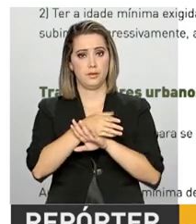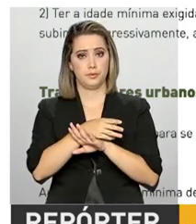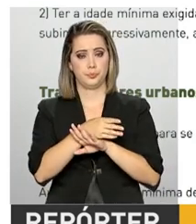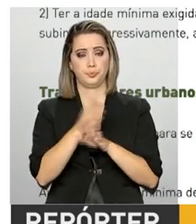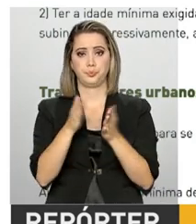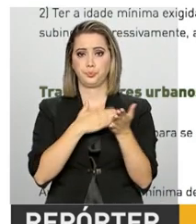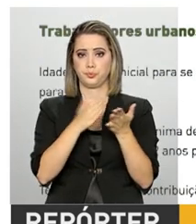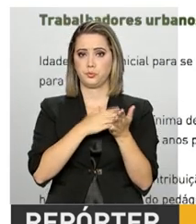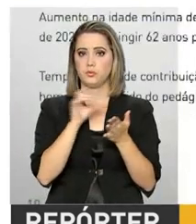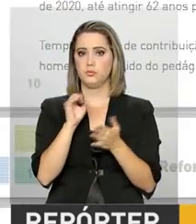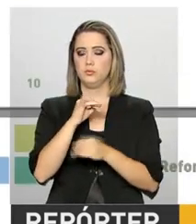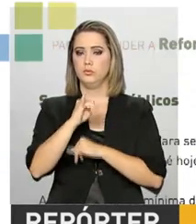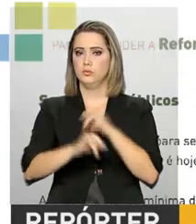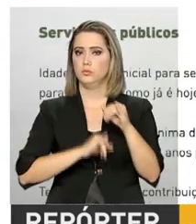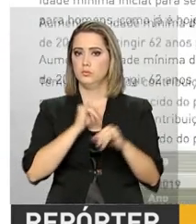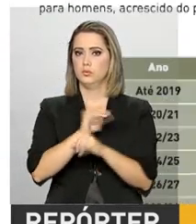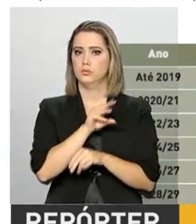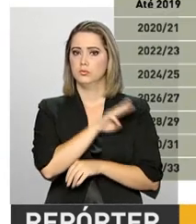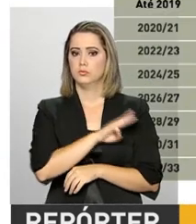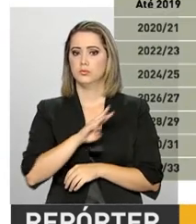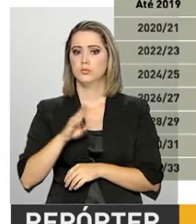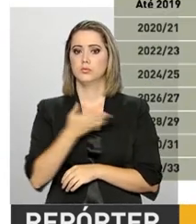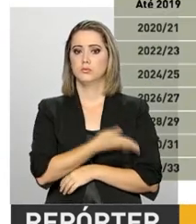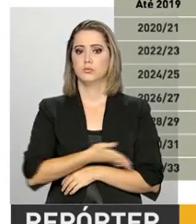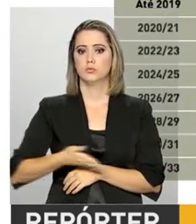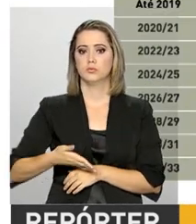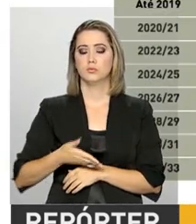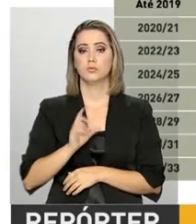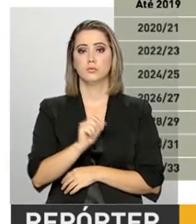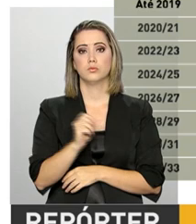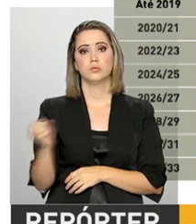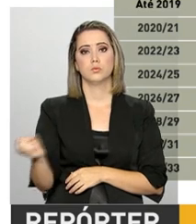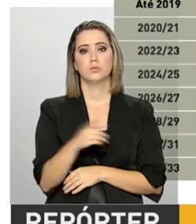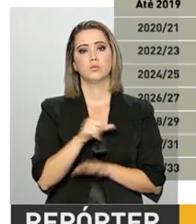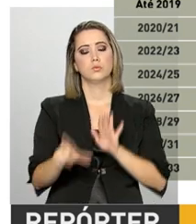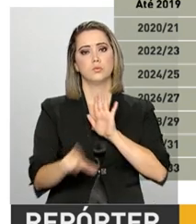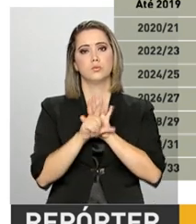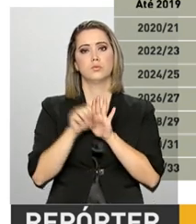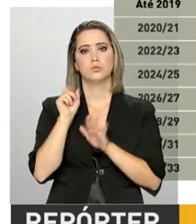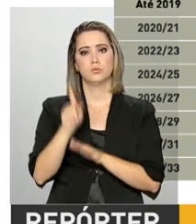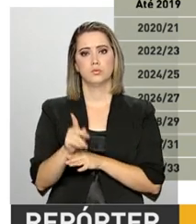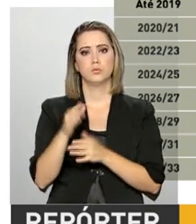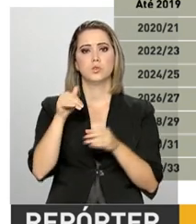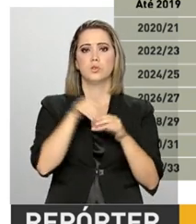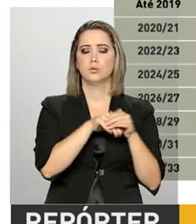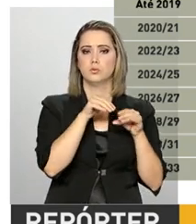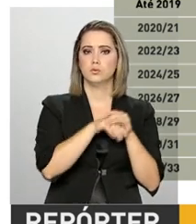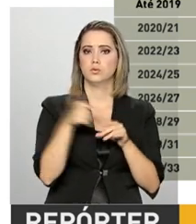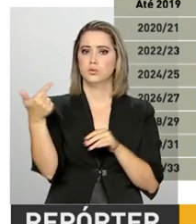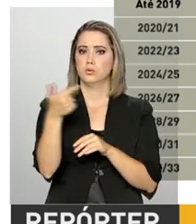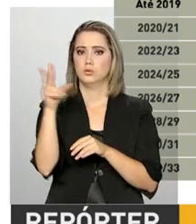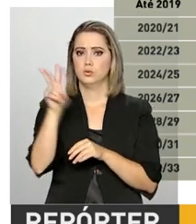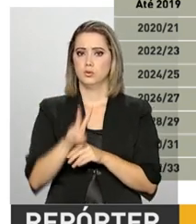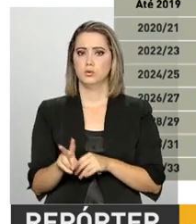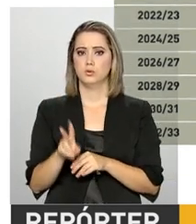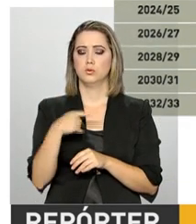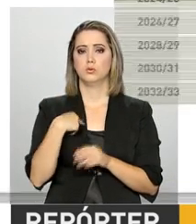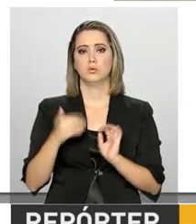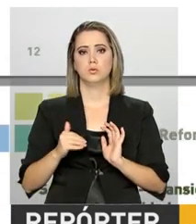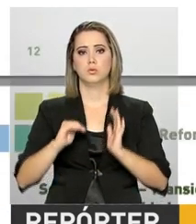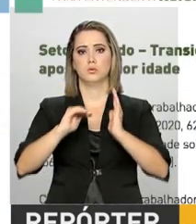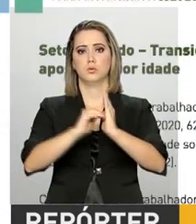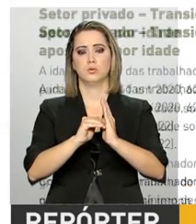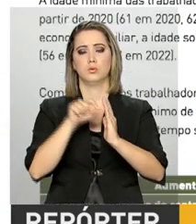cartilha basta acessar o Portal Brasil a reforma da Previdência ainda será votada em dois turnos pela pelo